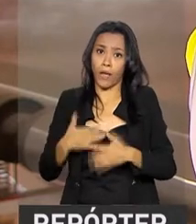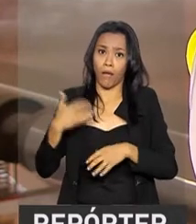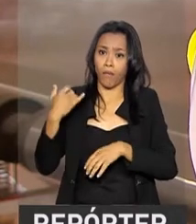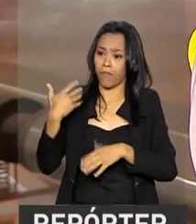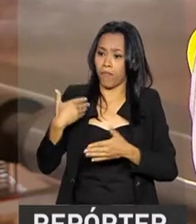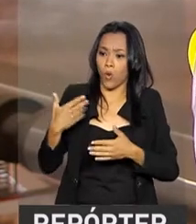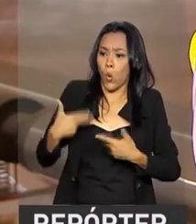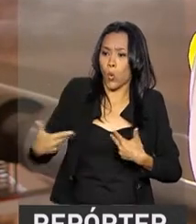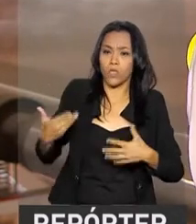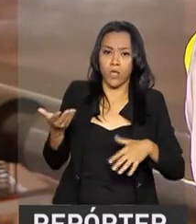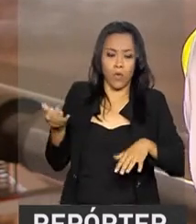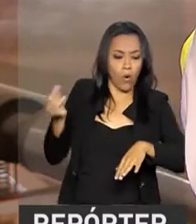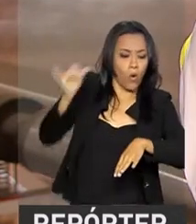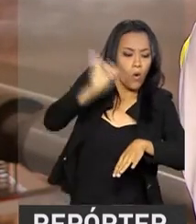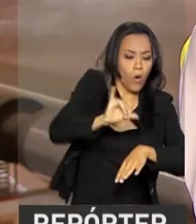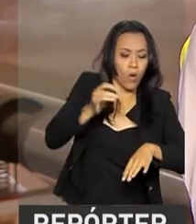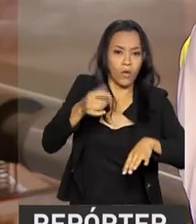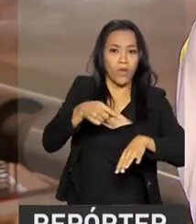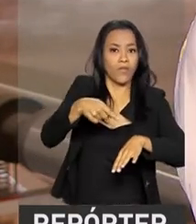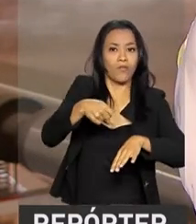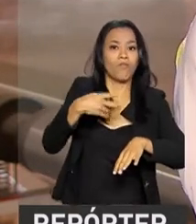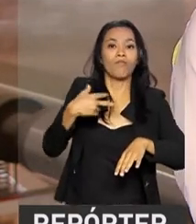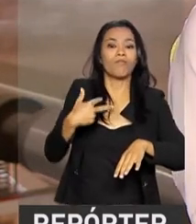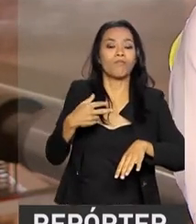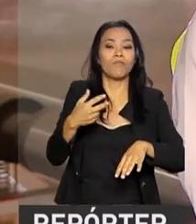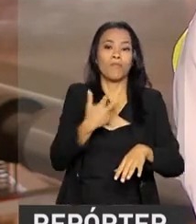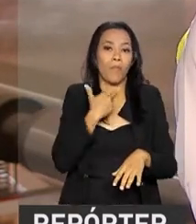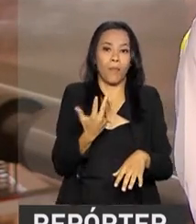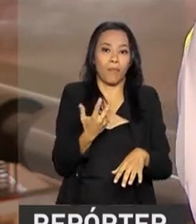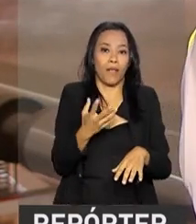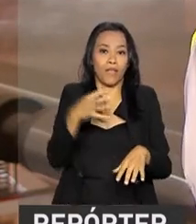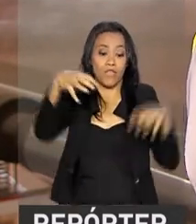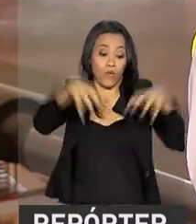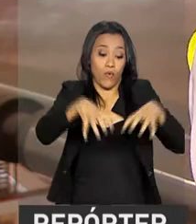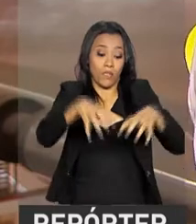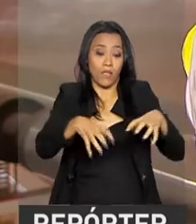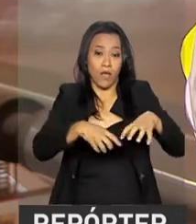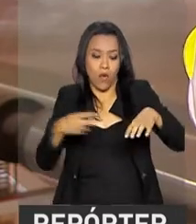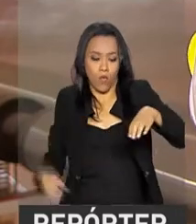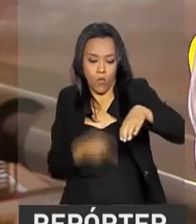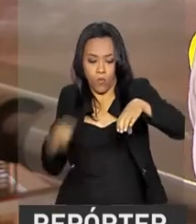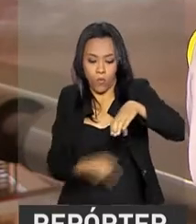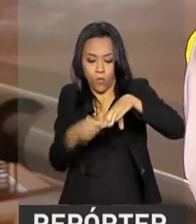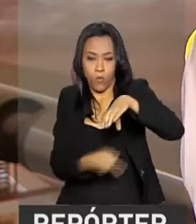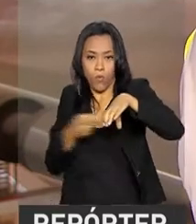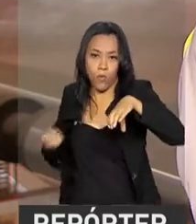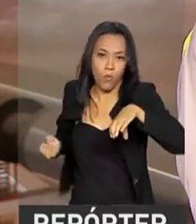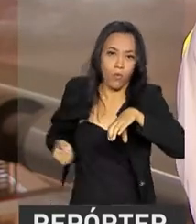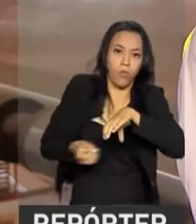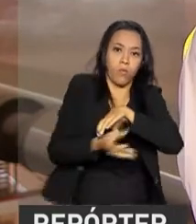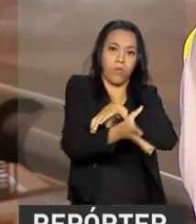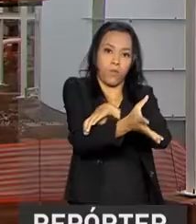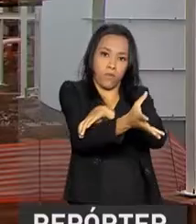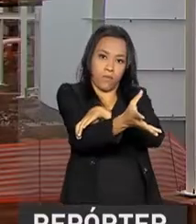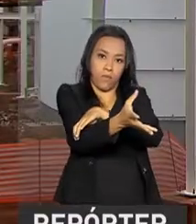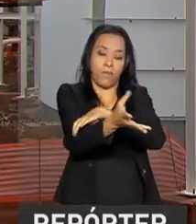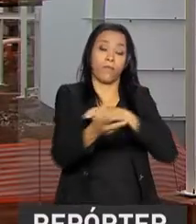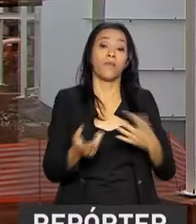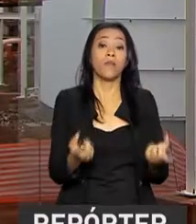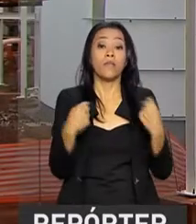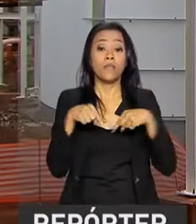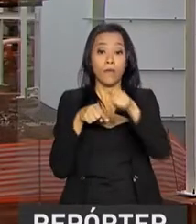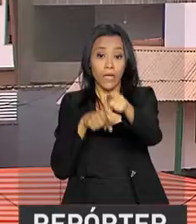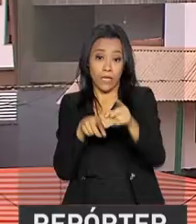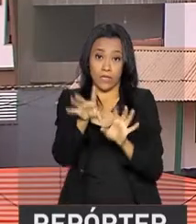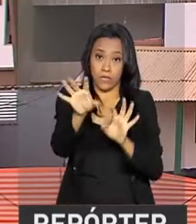também não gerem vibrações que perturbem a estabilidade da órbita do feixe de elétrons ou dos feixes de luz. O projeto